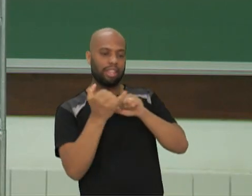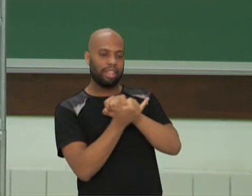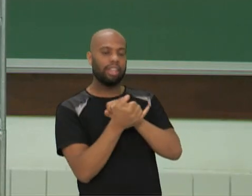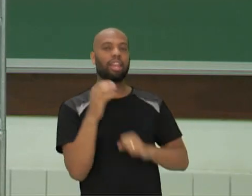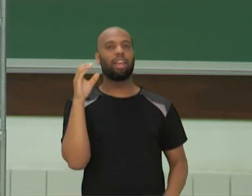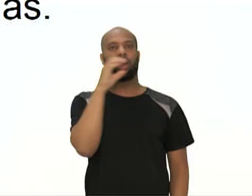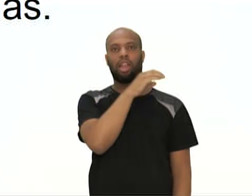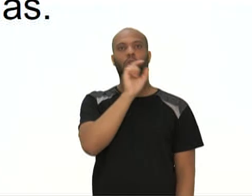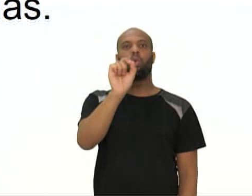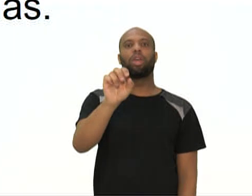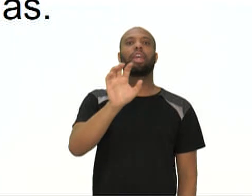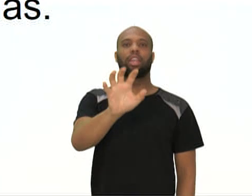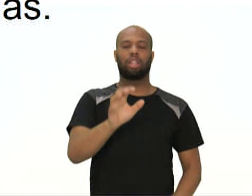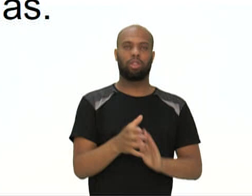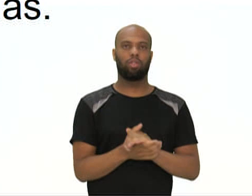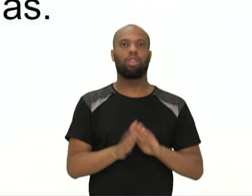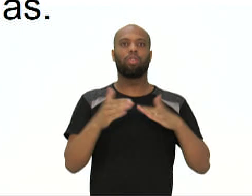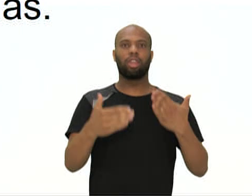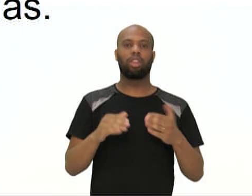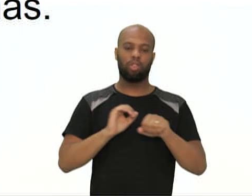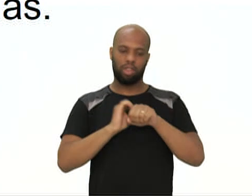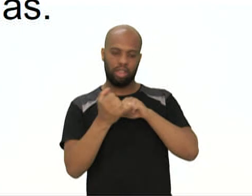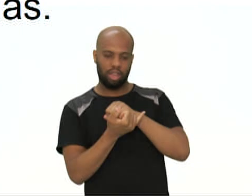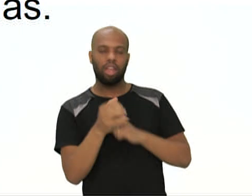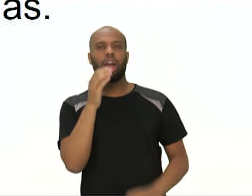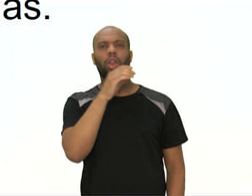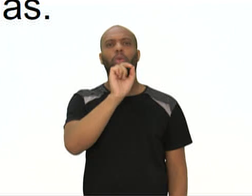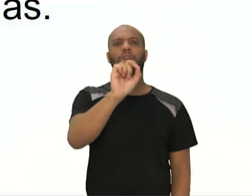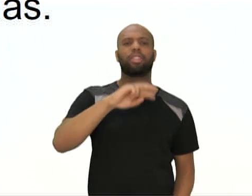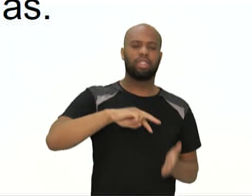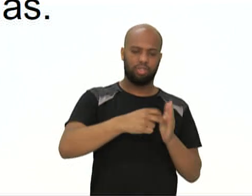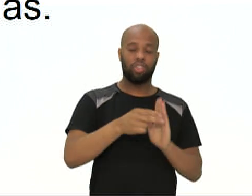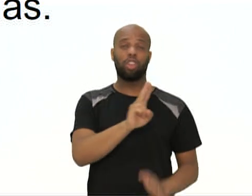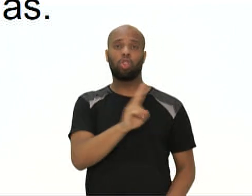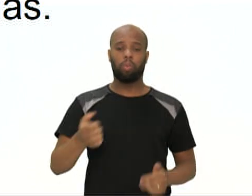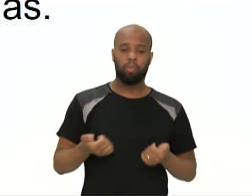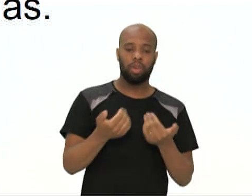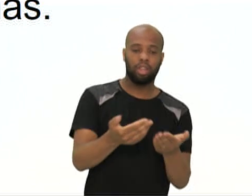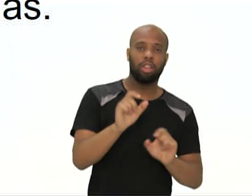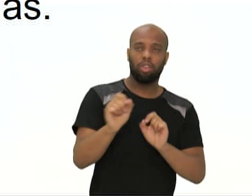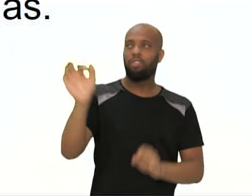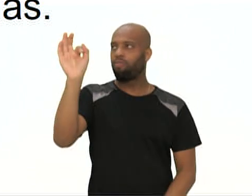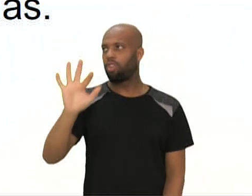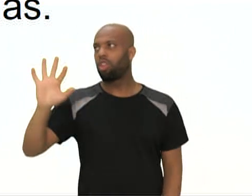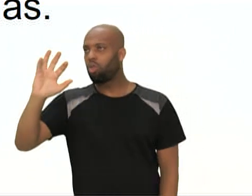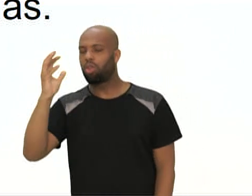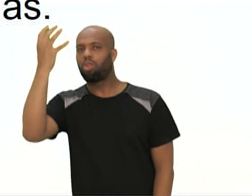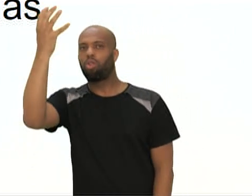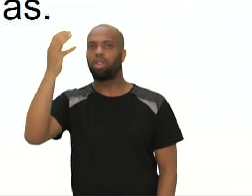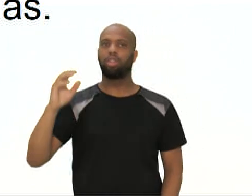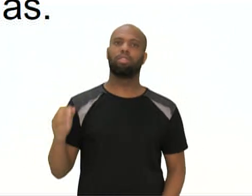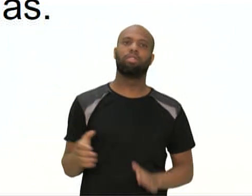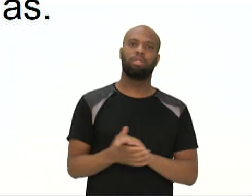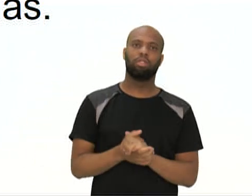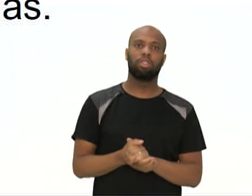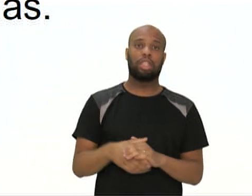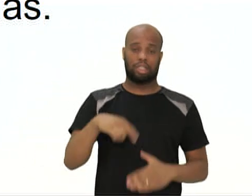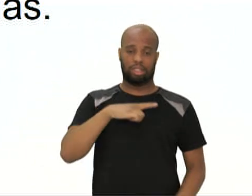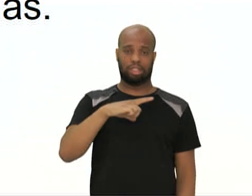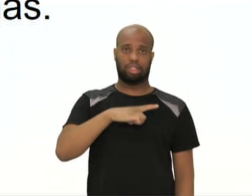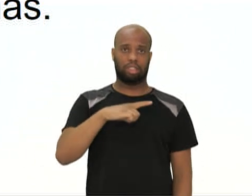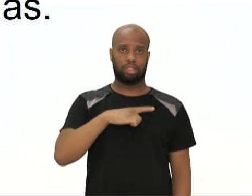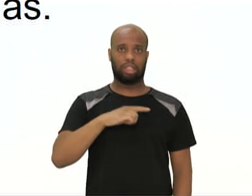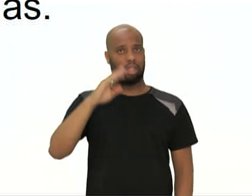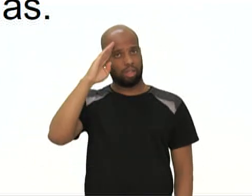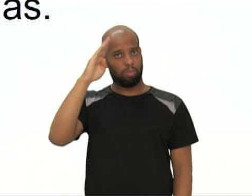de calor. Ilhas de calor ali, Ilhas de calor é o nome que se dá a um fenômeno climático que ocorre